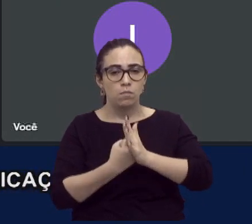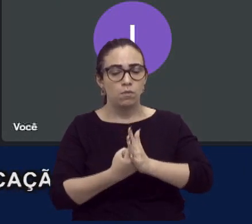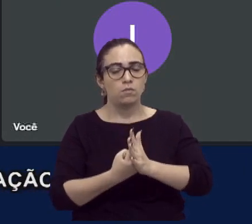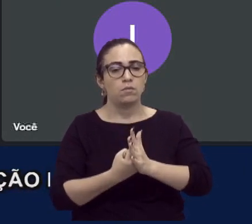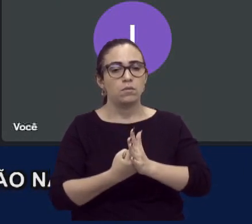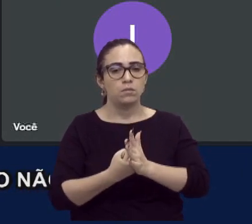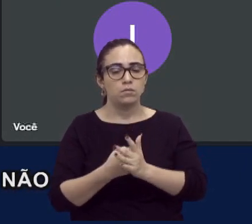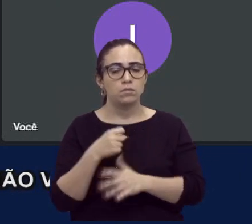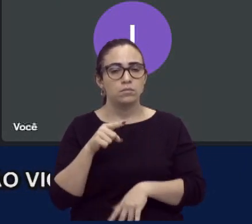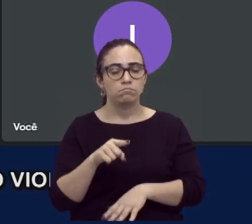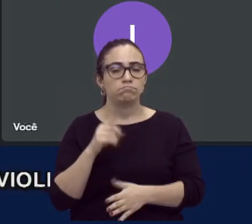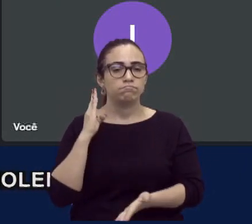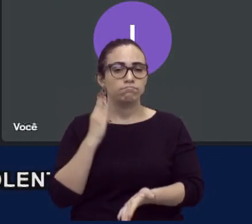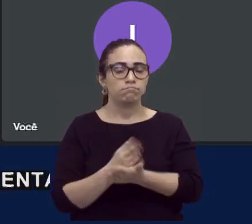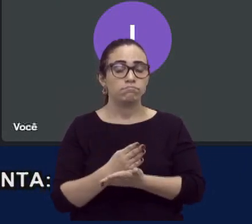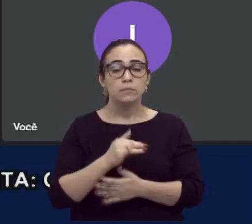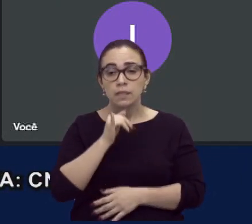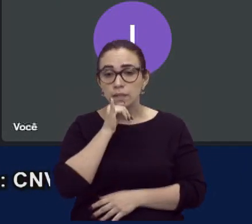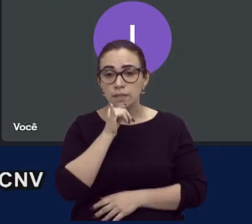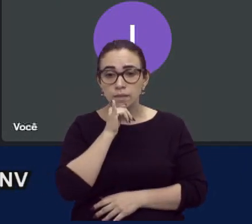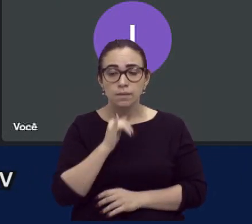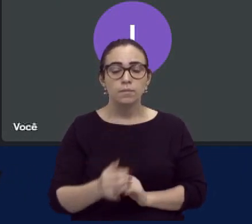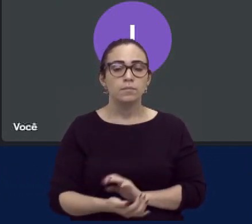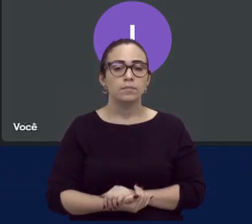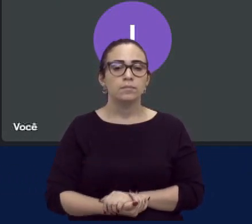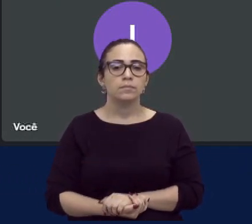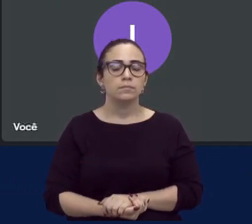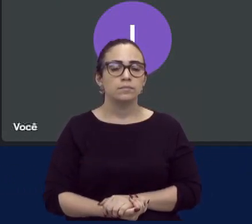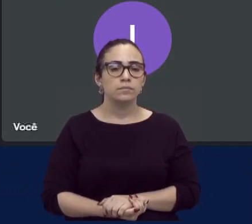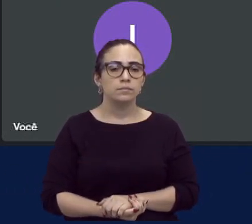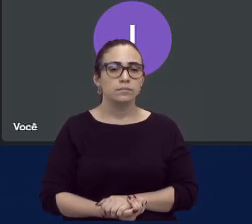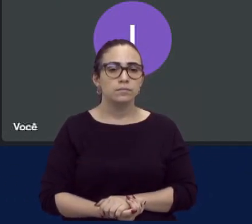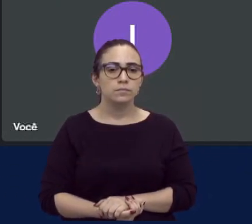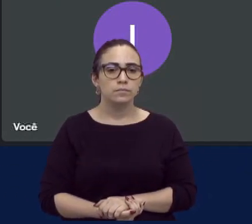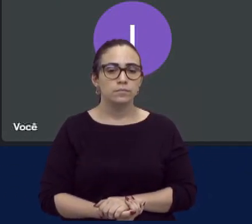como eu posso até te dar um exemplo concreto.